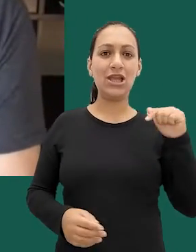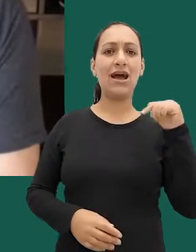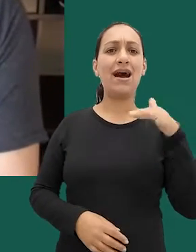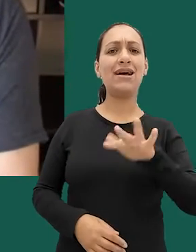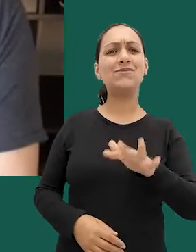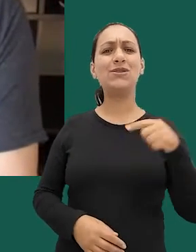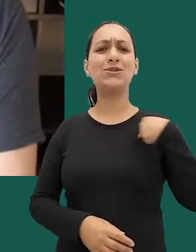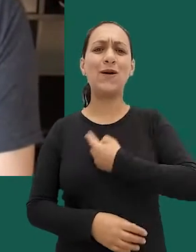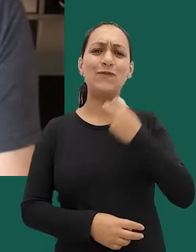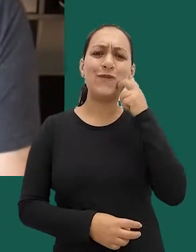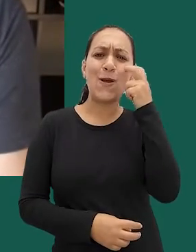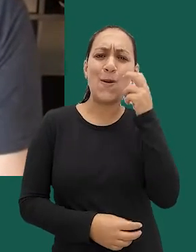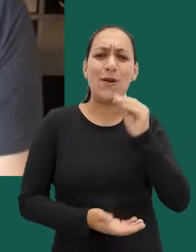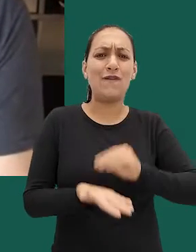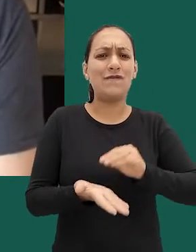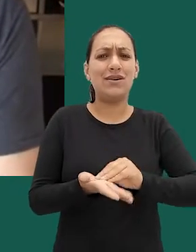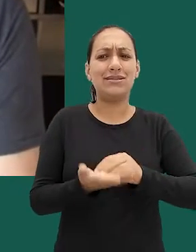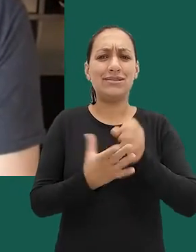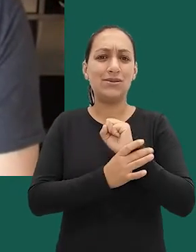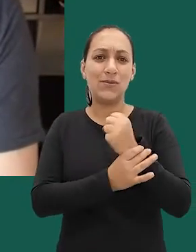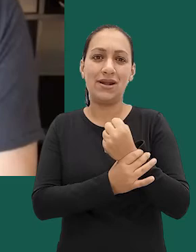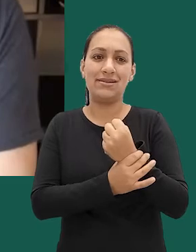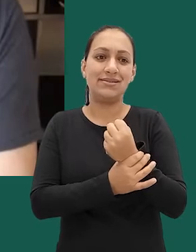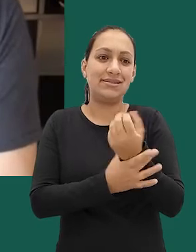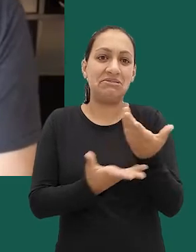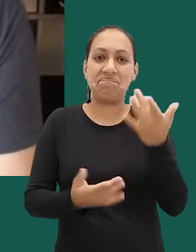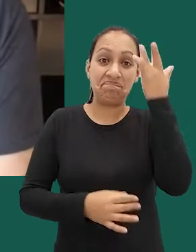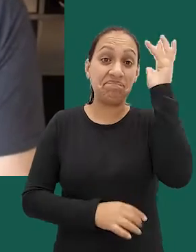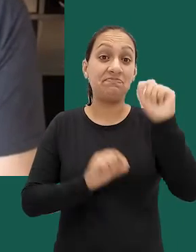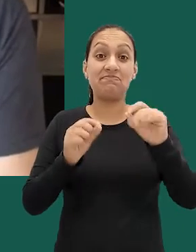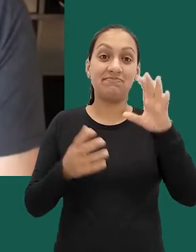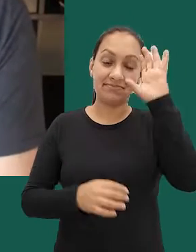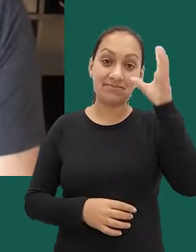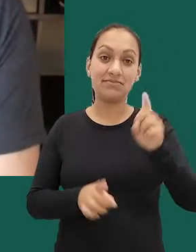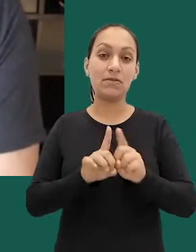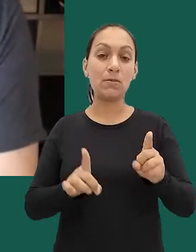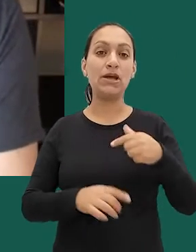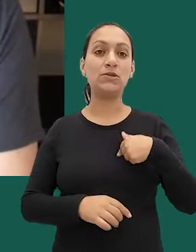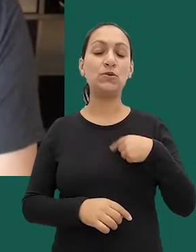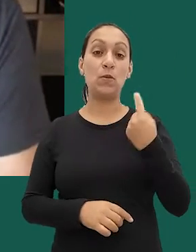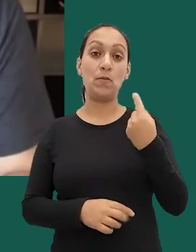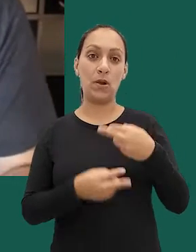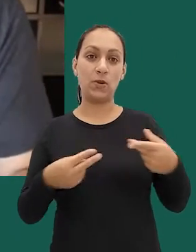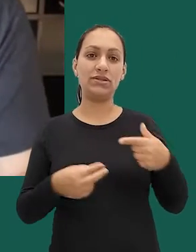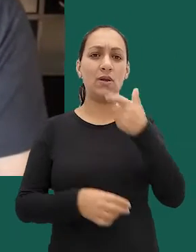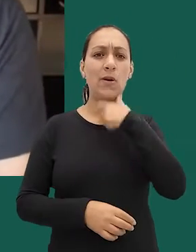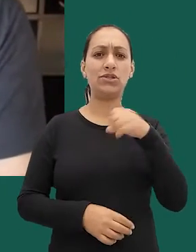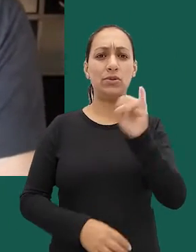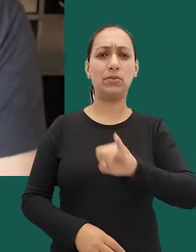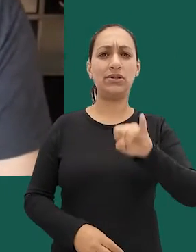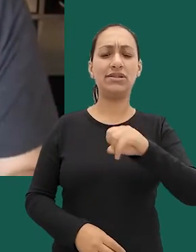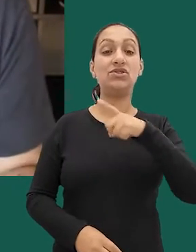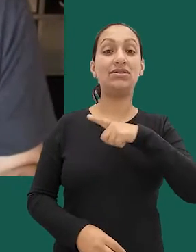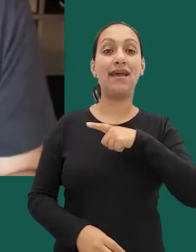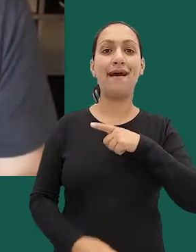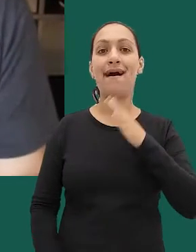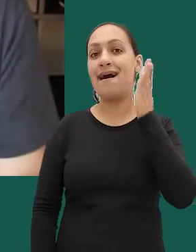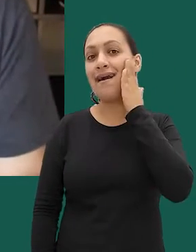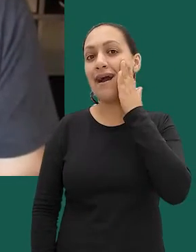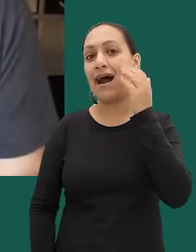tem vergonha, tem medo, tem segurança, não sei, alguma coisa assim. Então também é uma coisa que eu sempre destaco, que eu acho super importante a gente ter um pouco de cara de